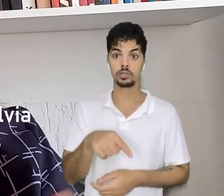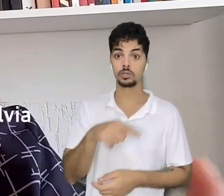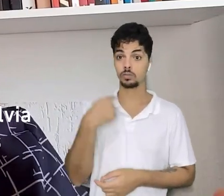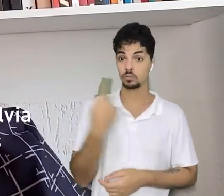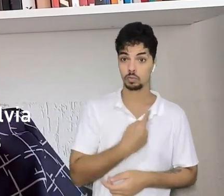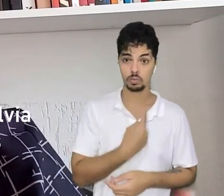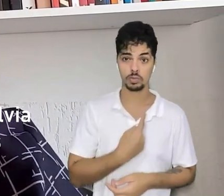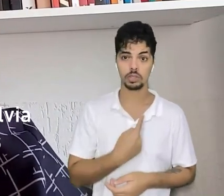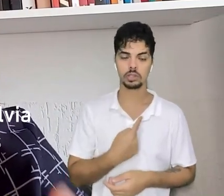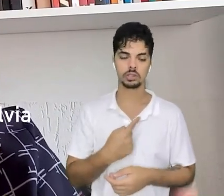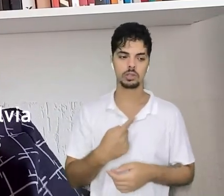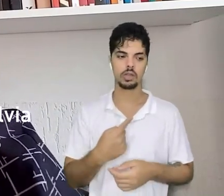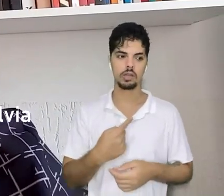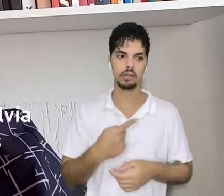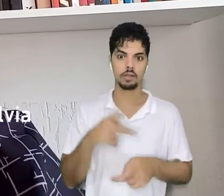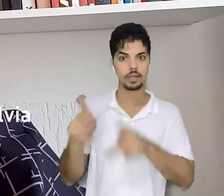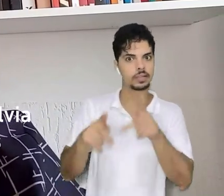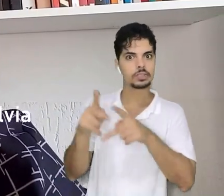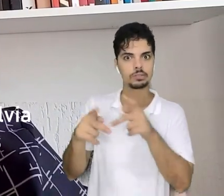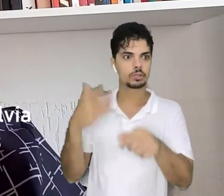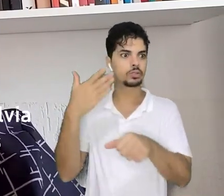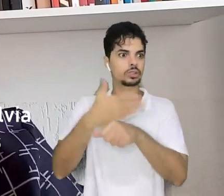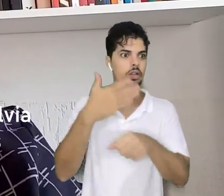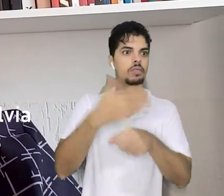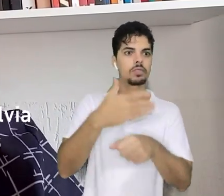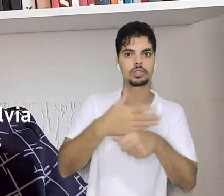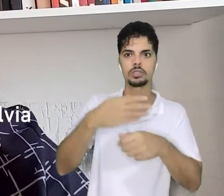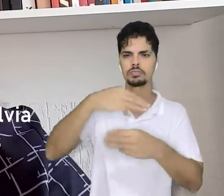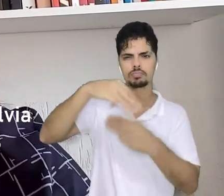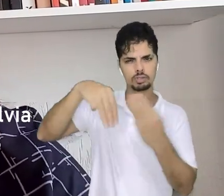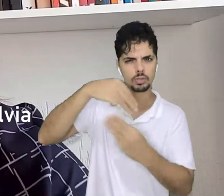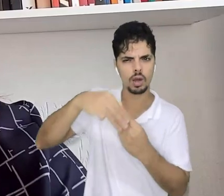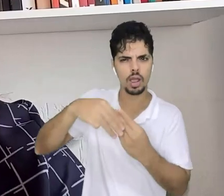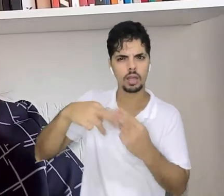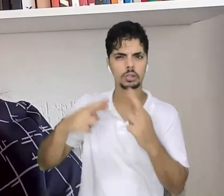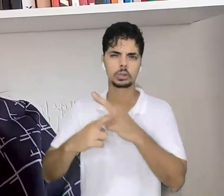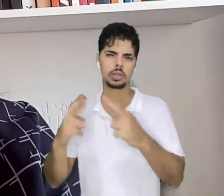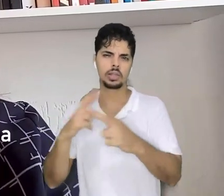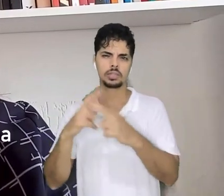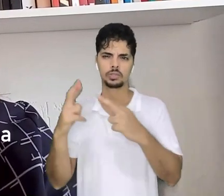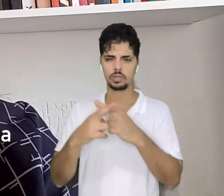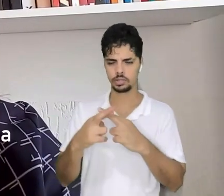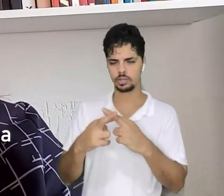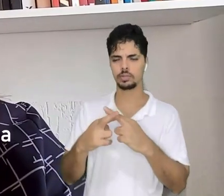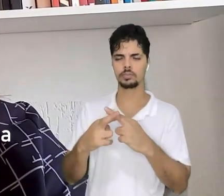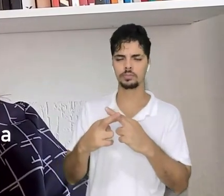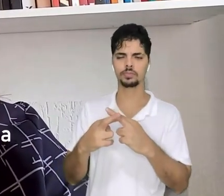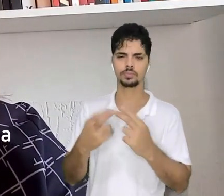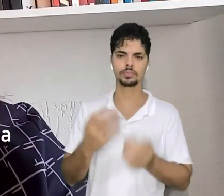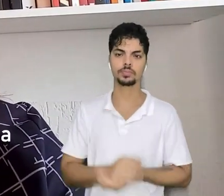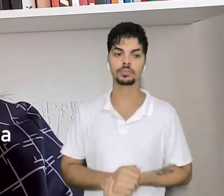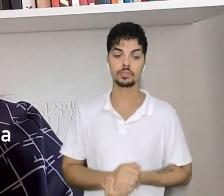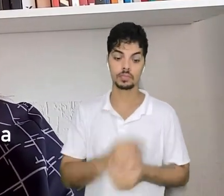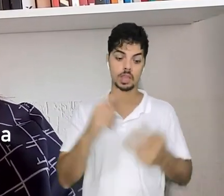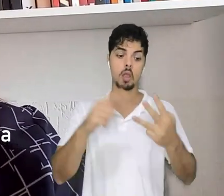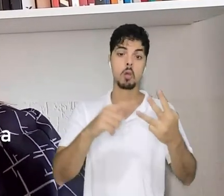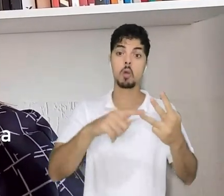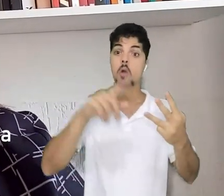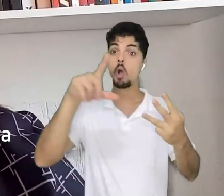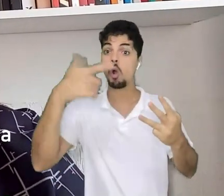situação que envolvia essas pessoas né dessas camadas Outro ponto é destacar